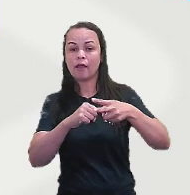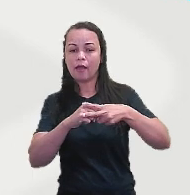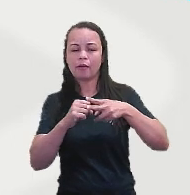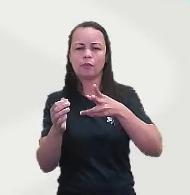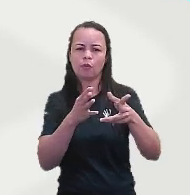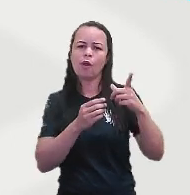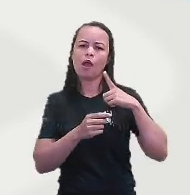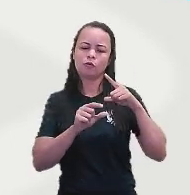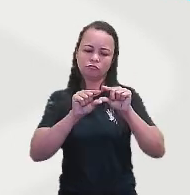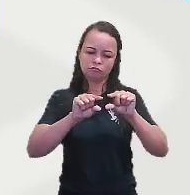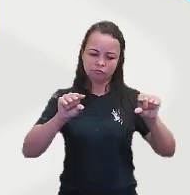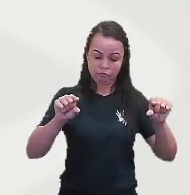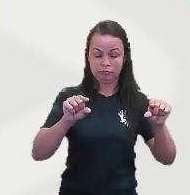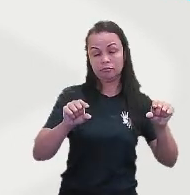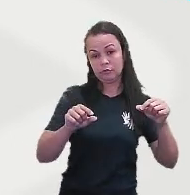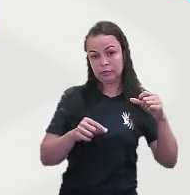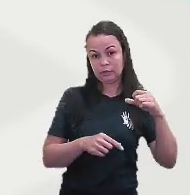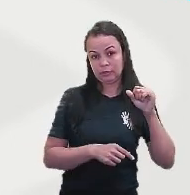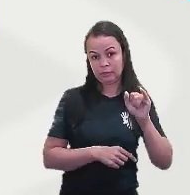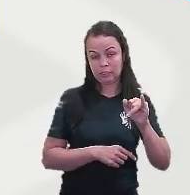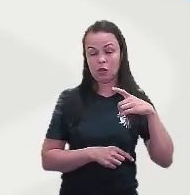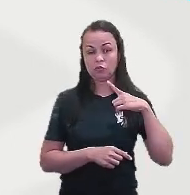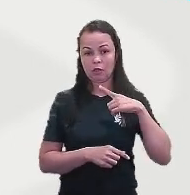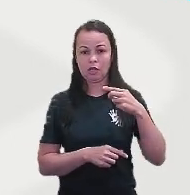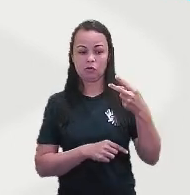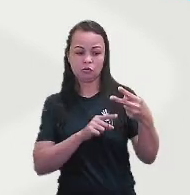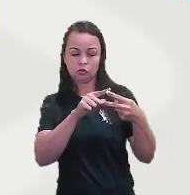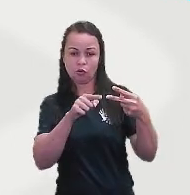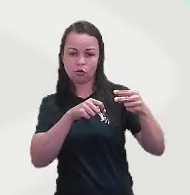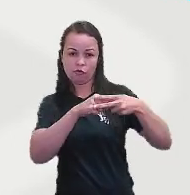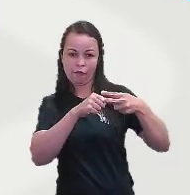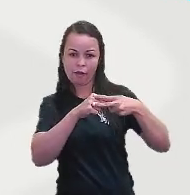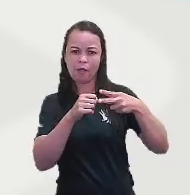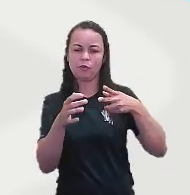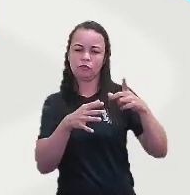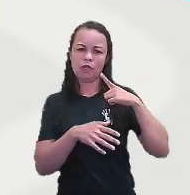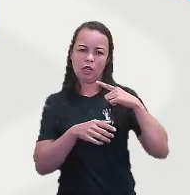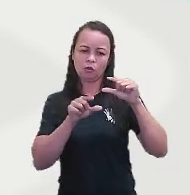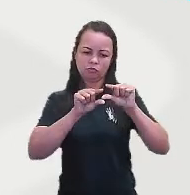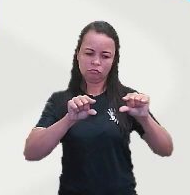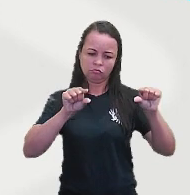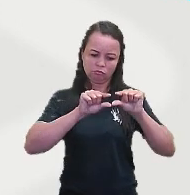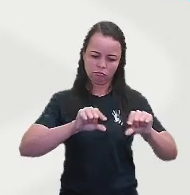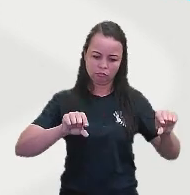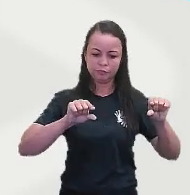oração. Então, se na minha frase eu tenho 2 verbos, eu tenho 2 orações.